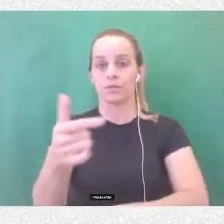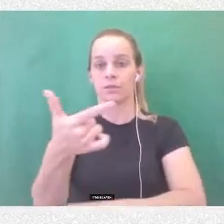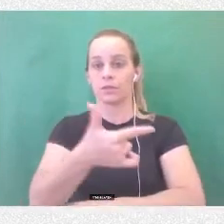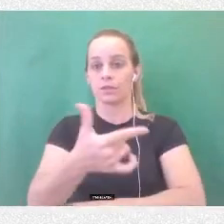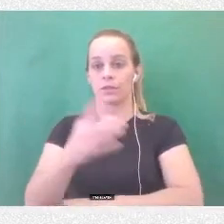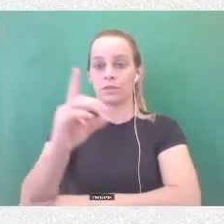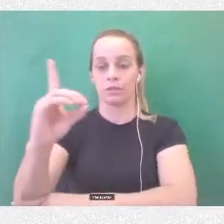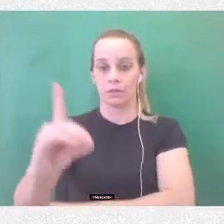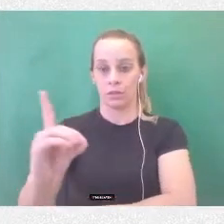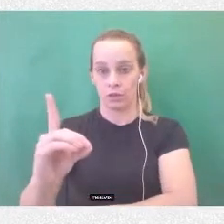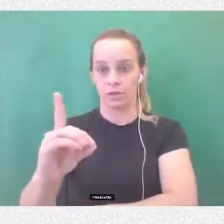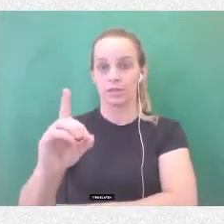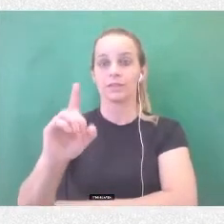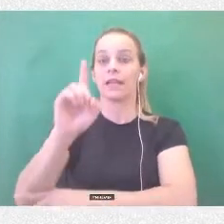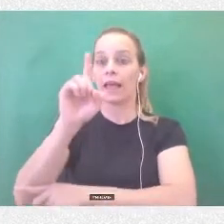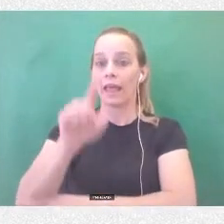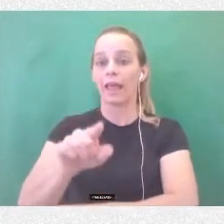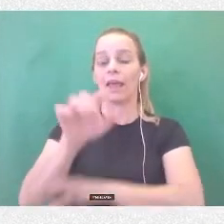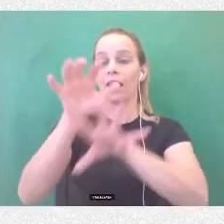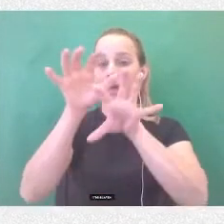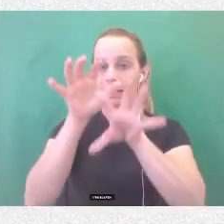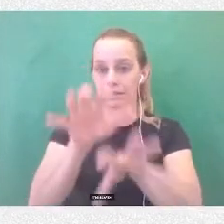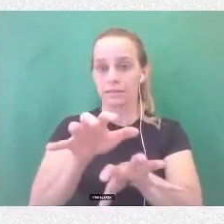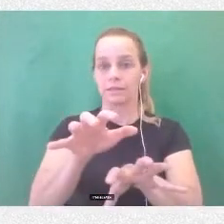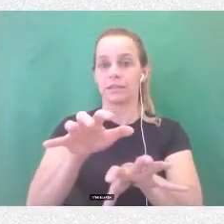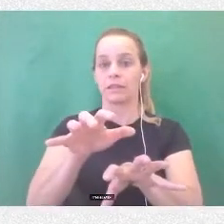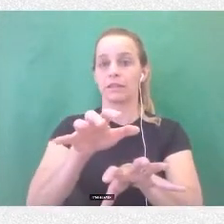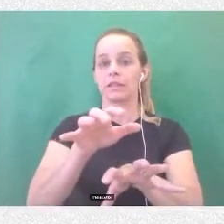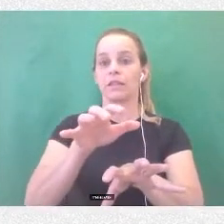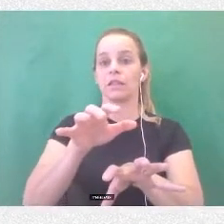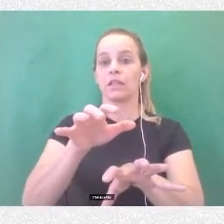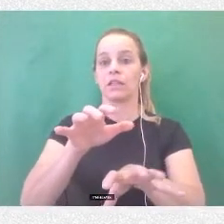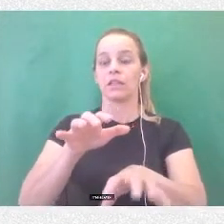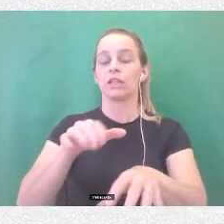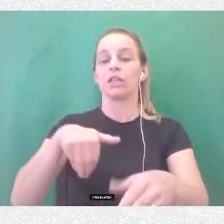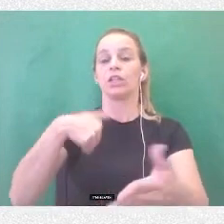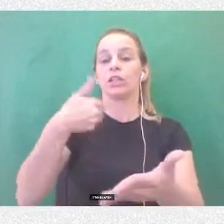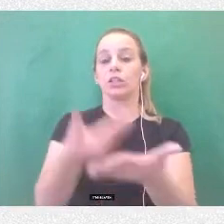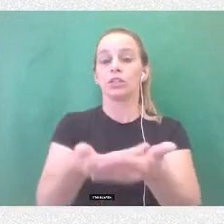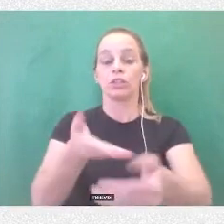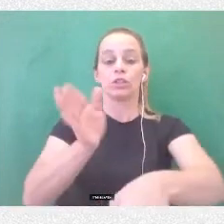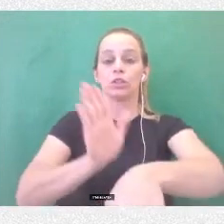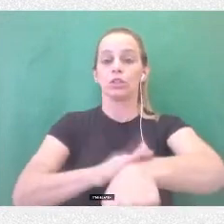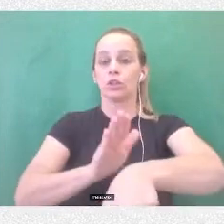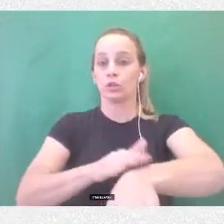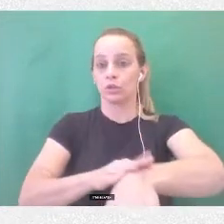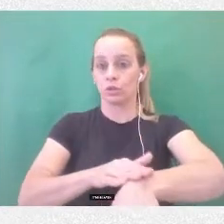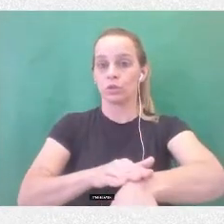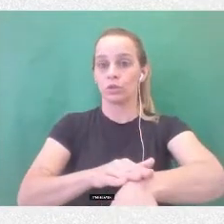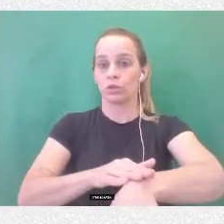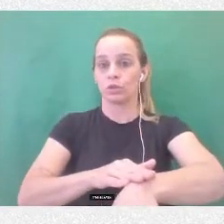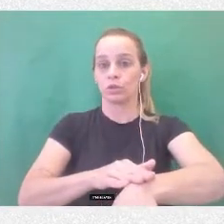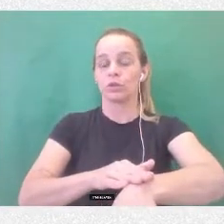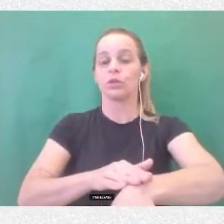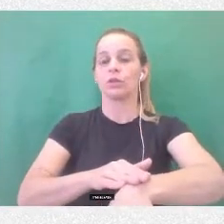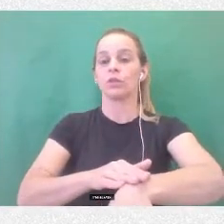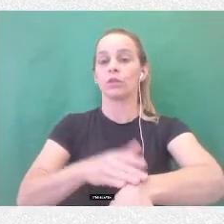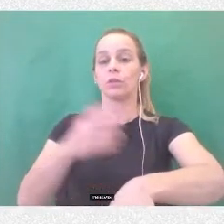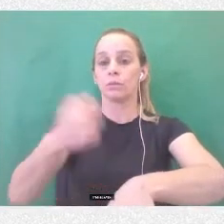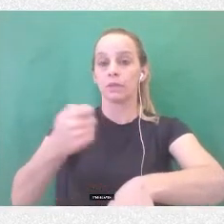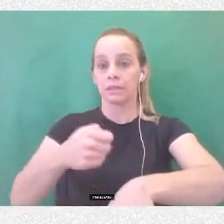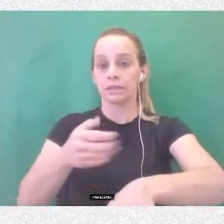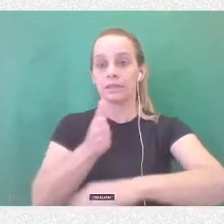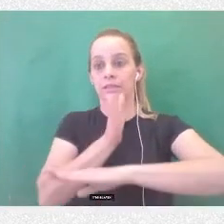é exatamente nesse princípio de que quando chegou-se o momento, a data de recorrerem à